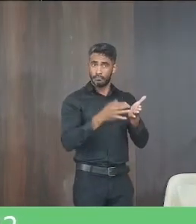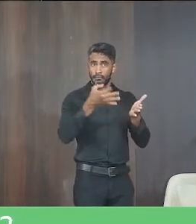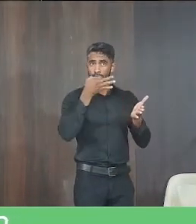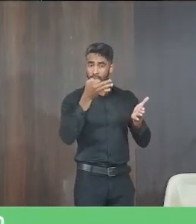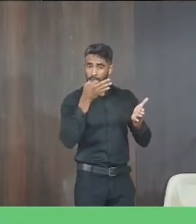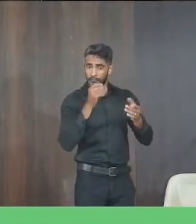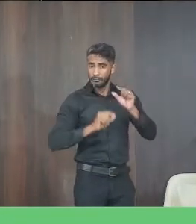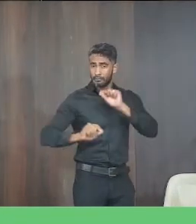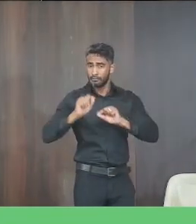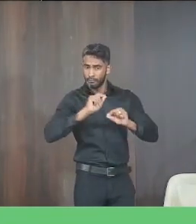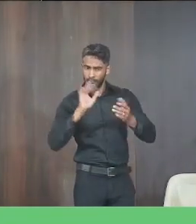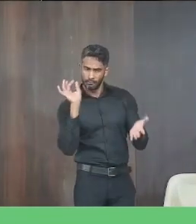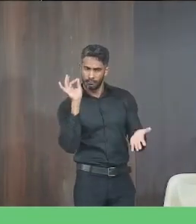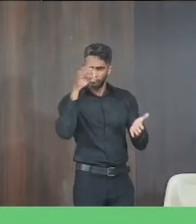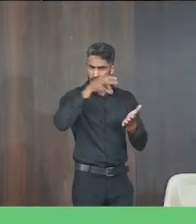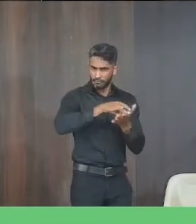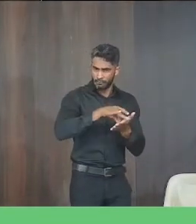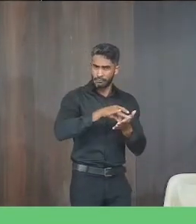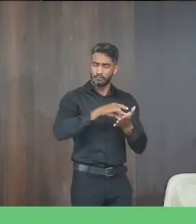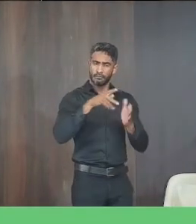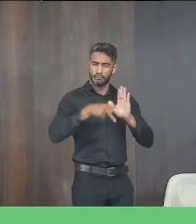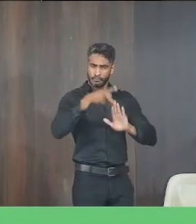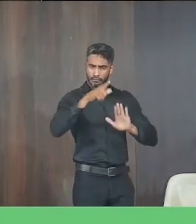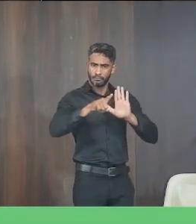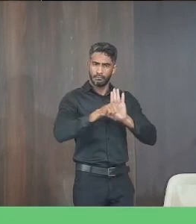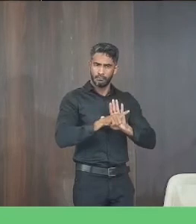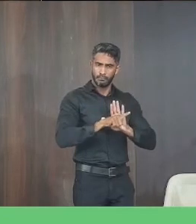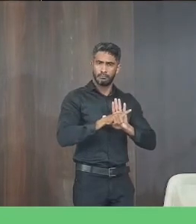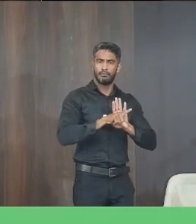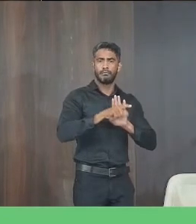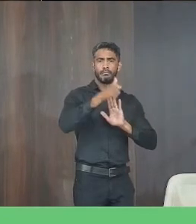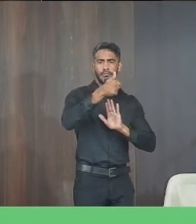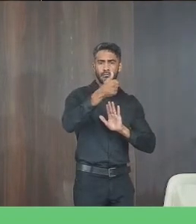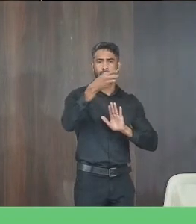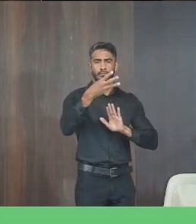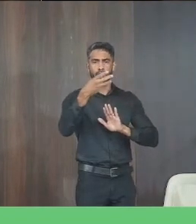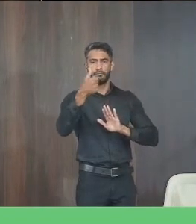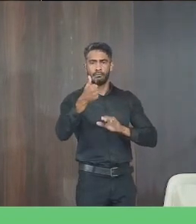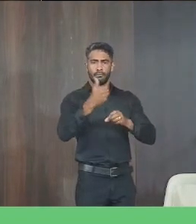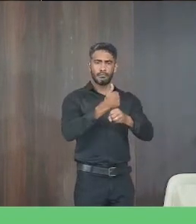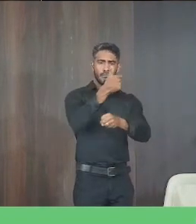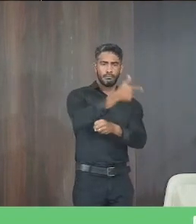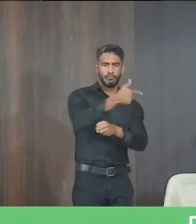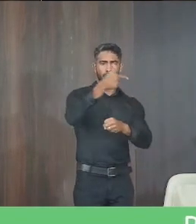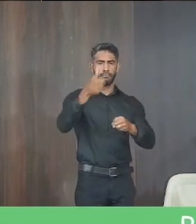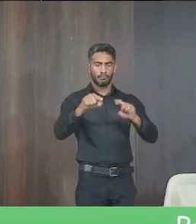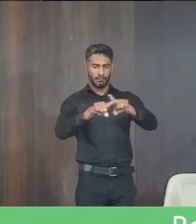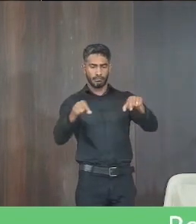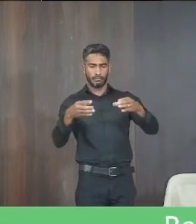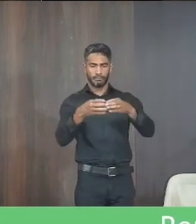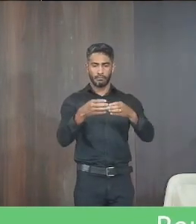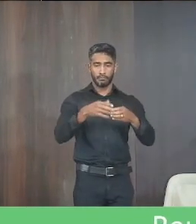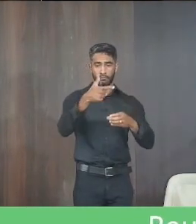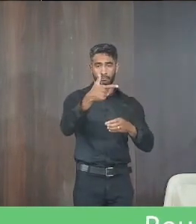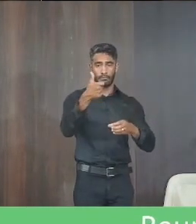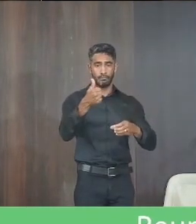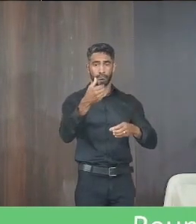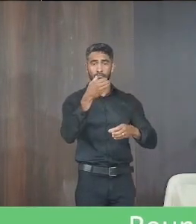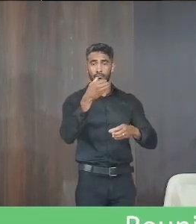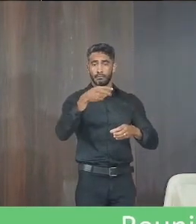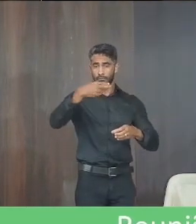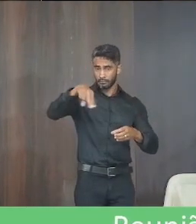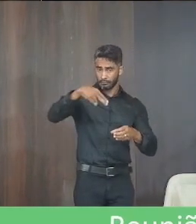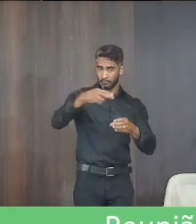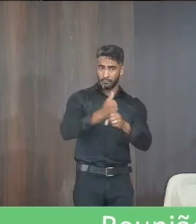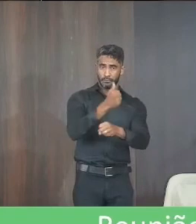concluímos pela juridicidade e pela legalidade do projeto de lei 131 de 2022 sala da comissão 21 de novembro de